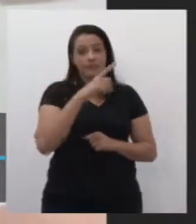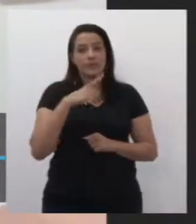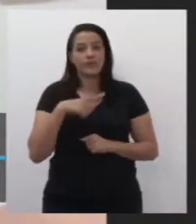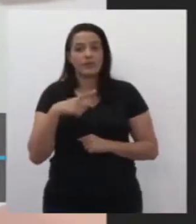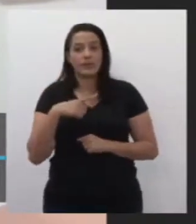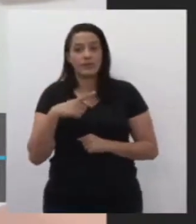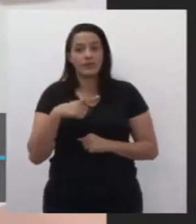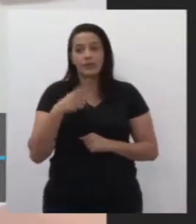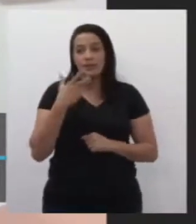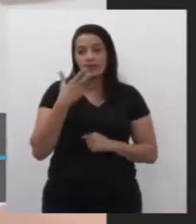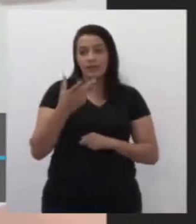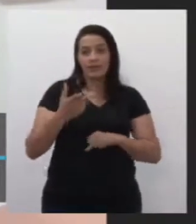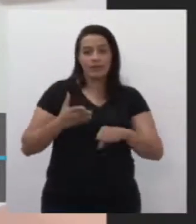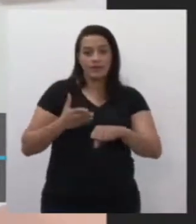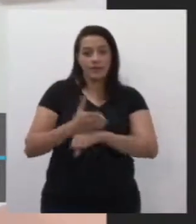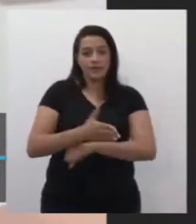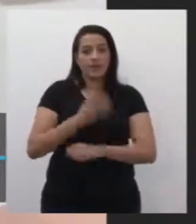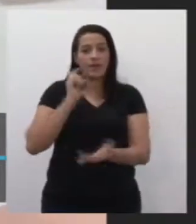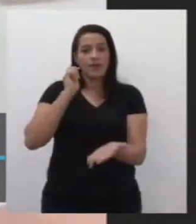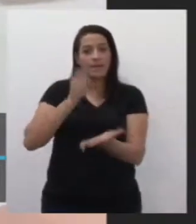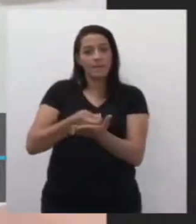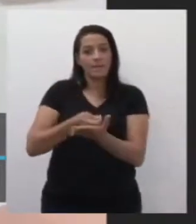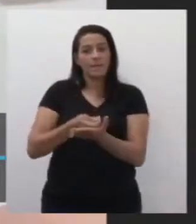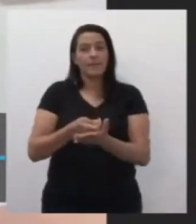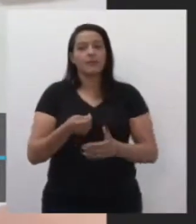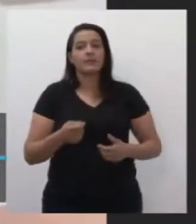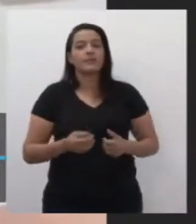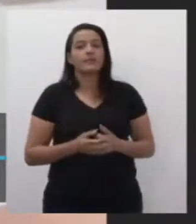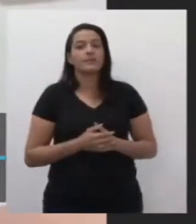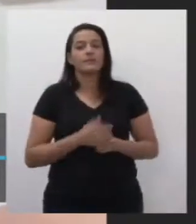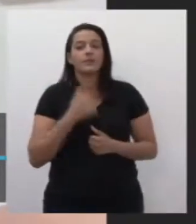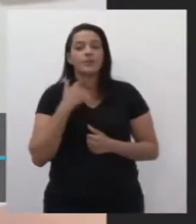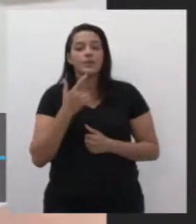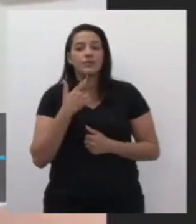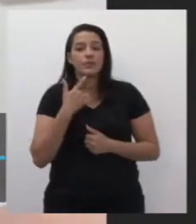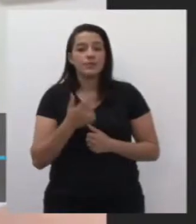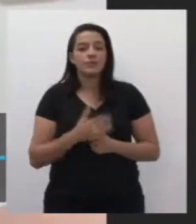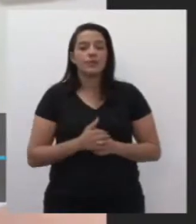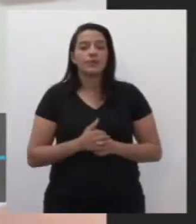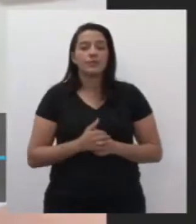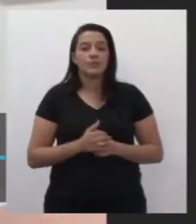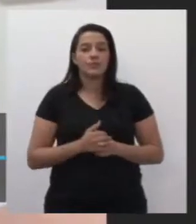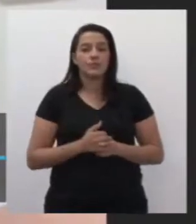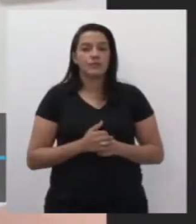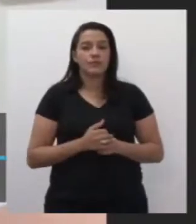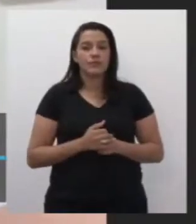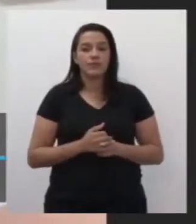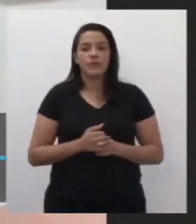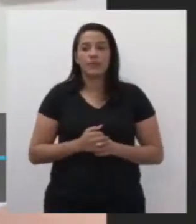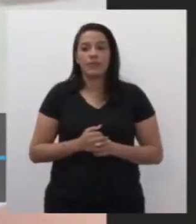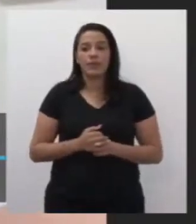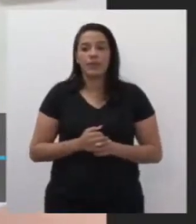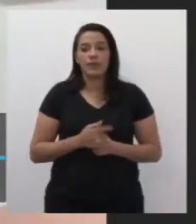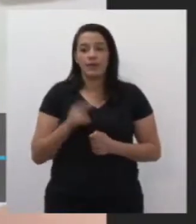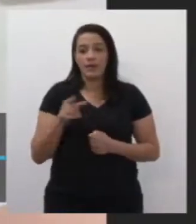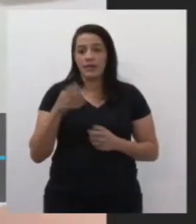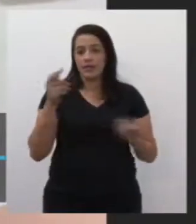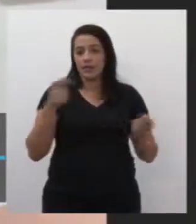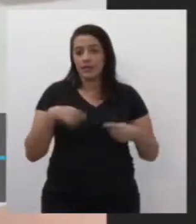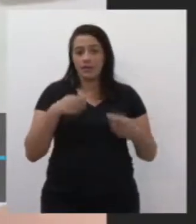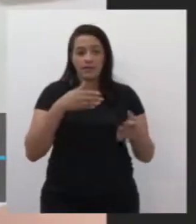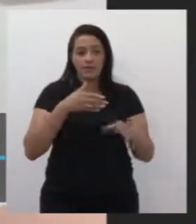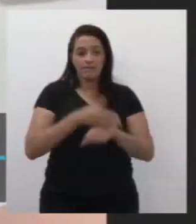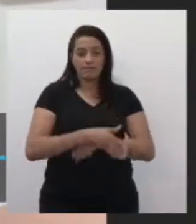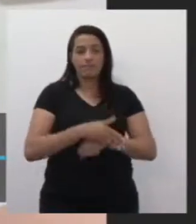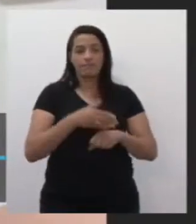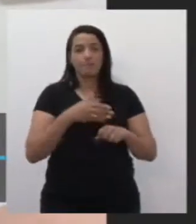ela esteja entrando na área paga, porque no nosso convênio potencializa a utilização da plataforma,